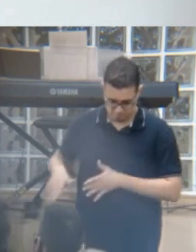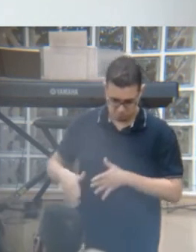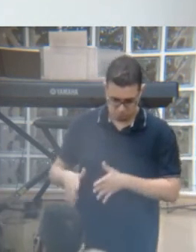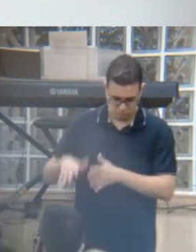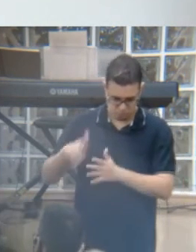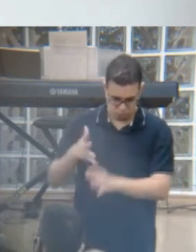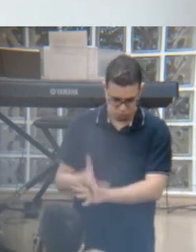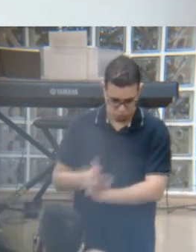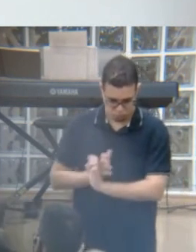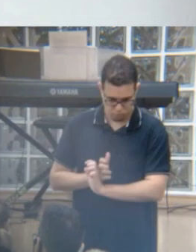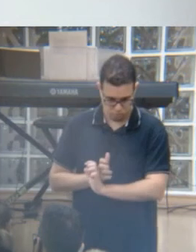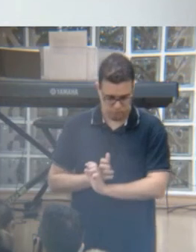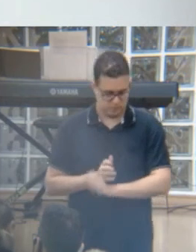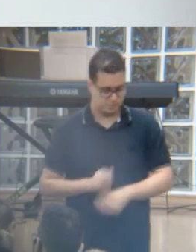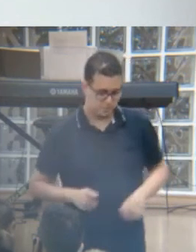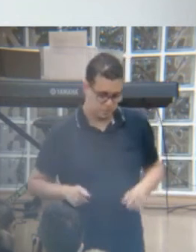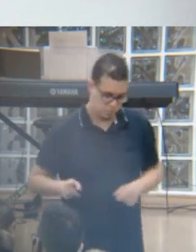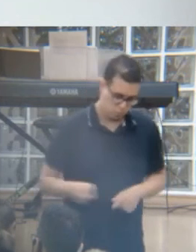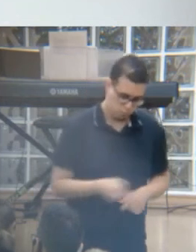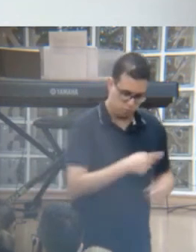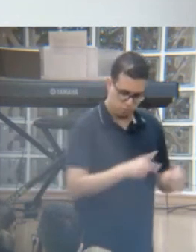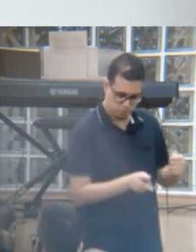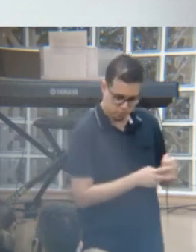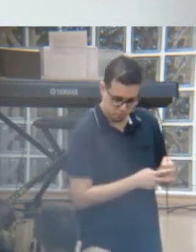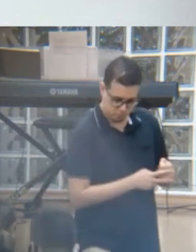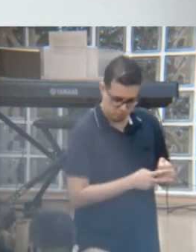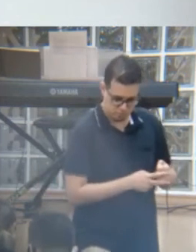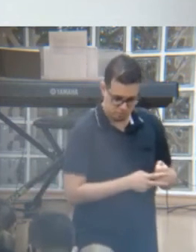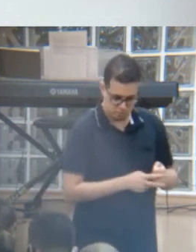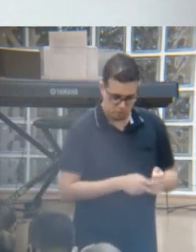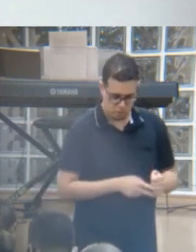e a viúva de Sarepta.